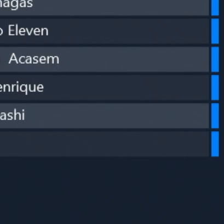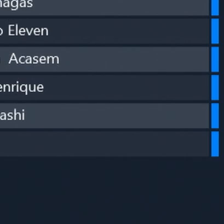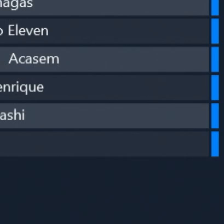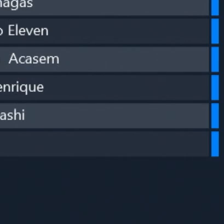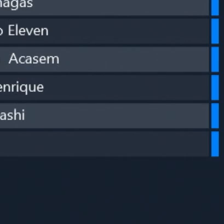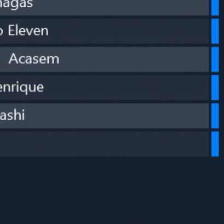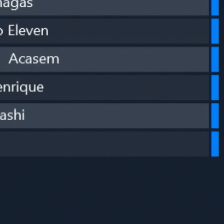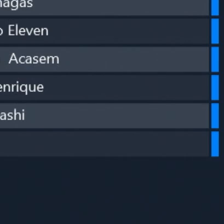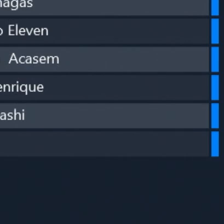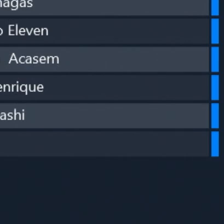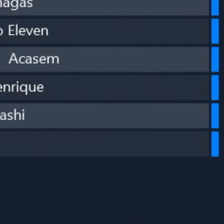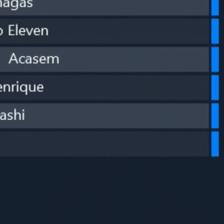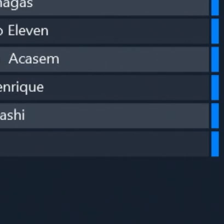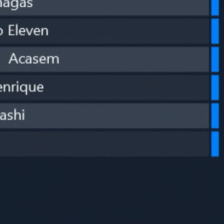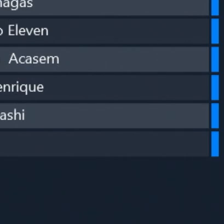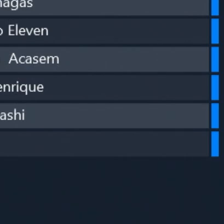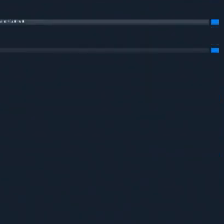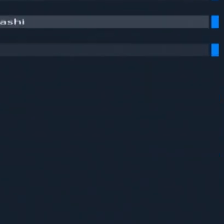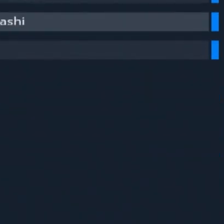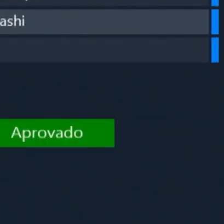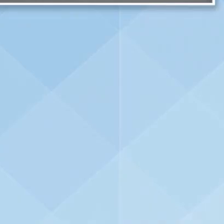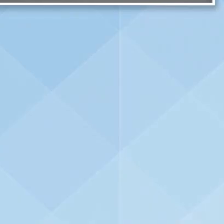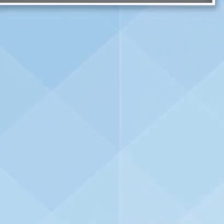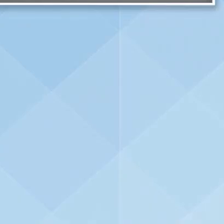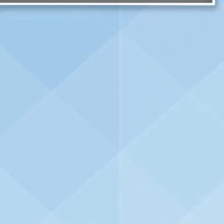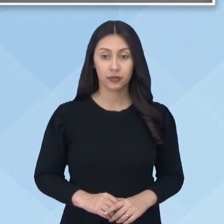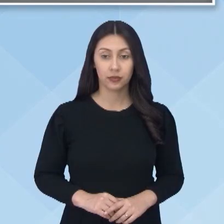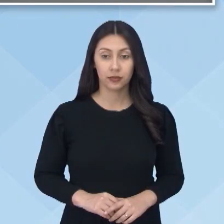Encerrada a votação.